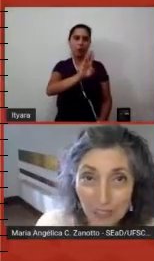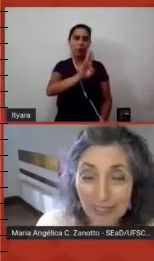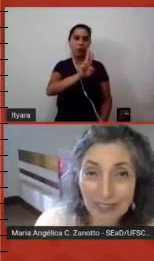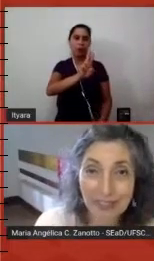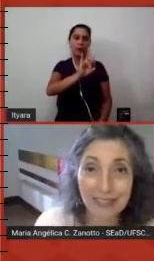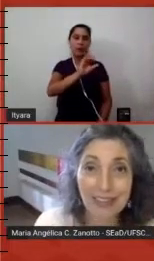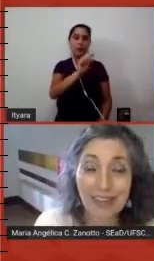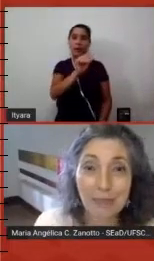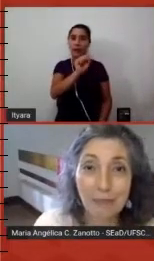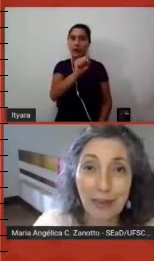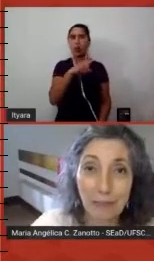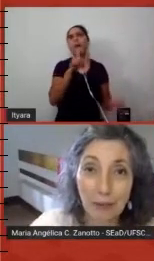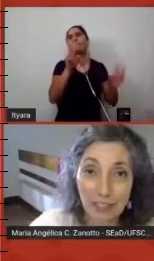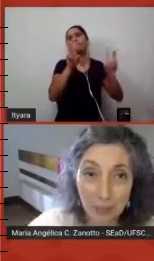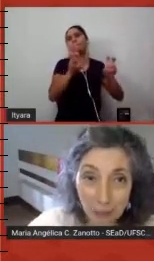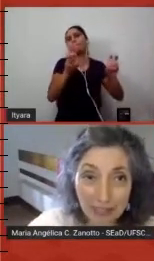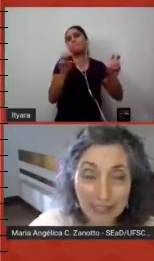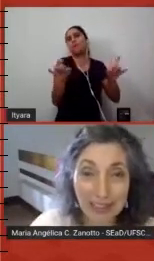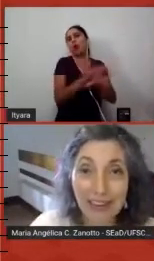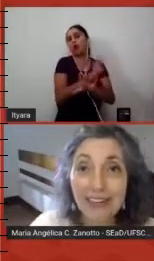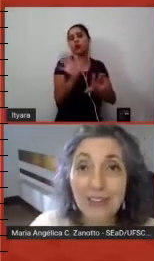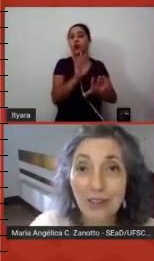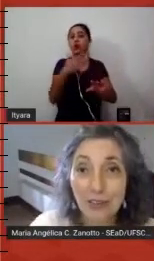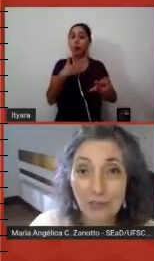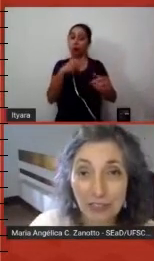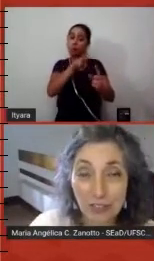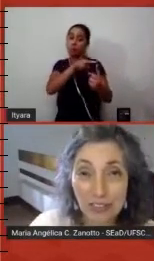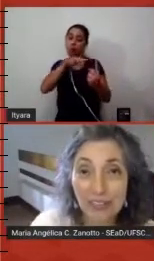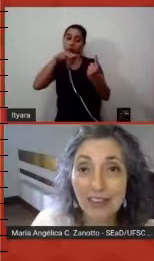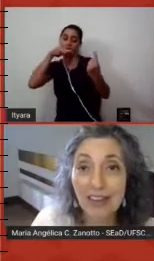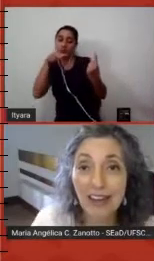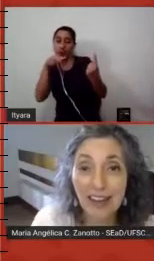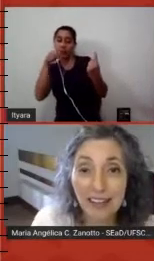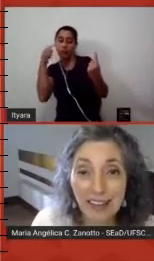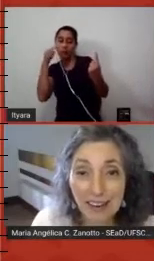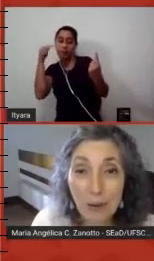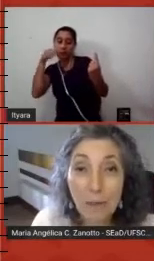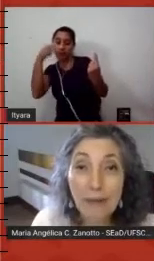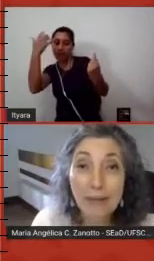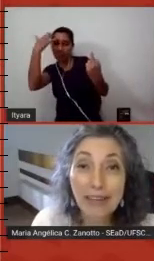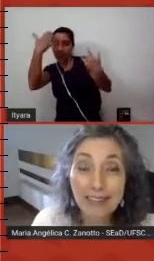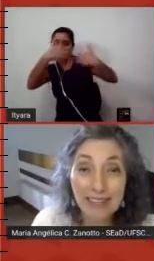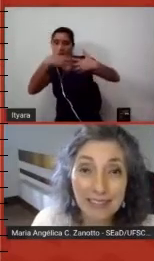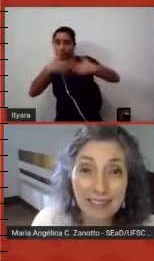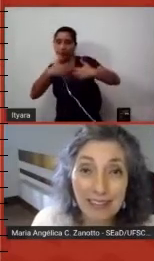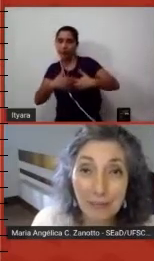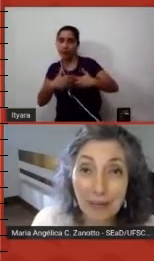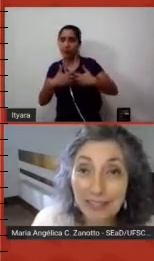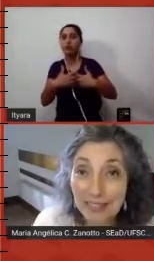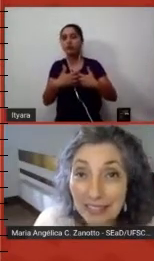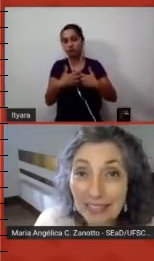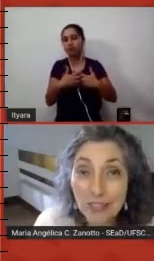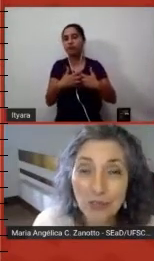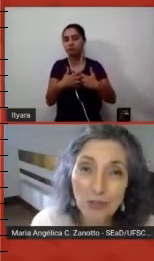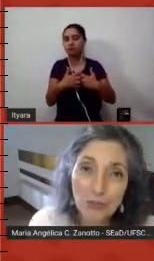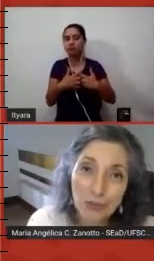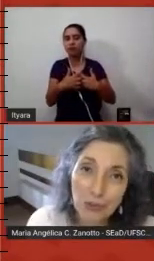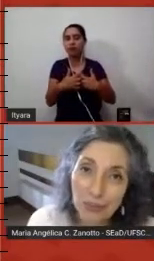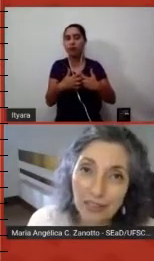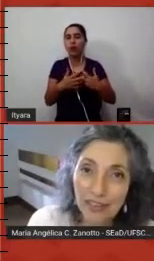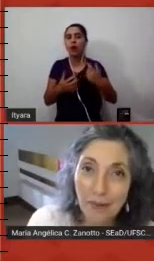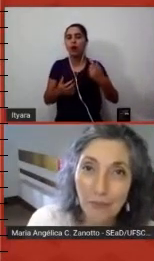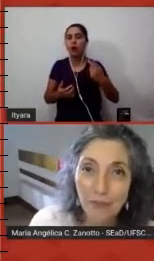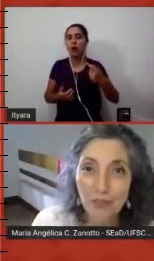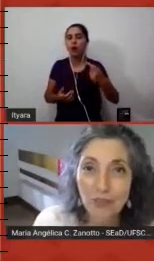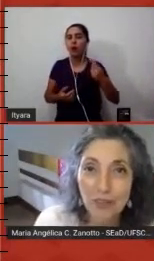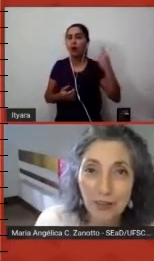ponto de vista, né, para a gente pensar, só refletir, complementa bastante